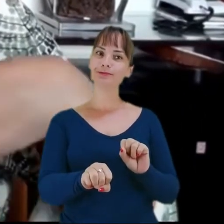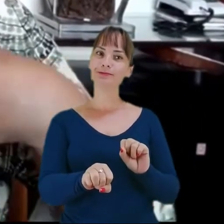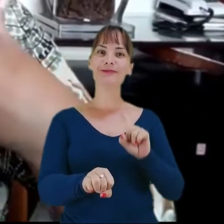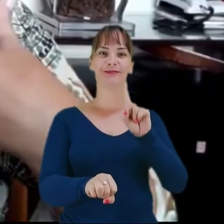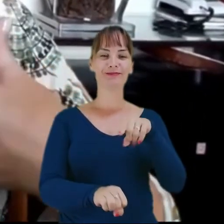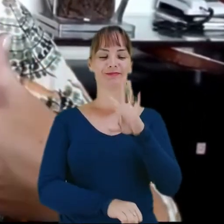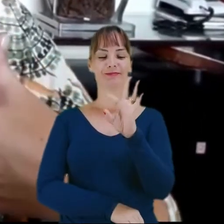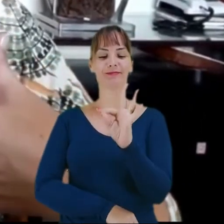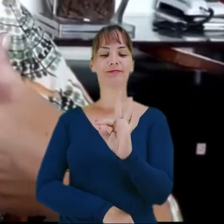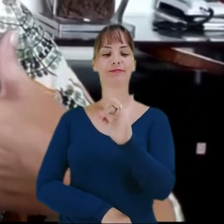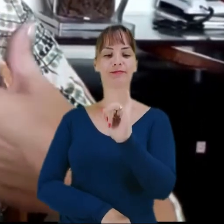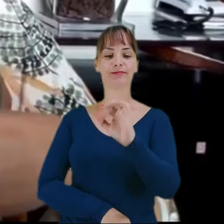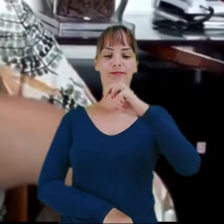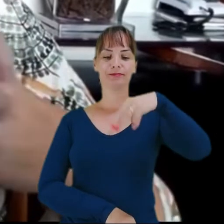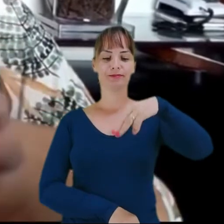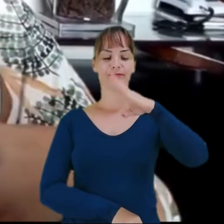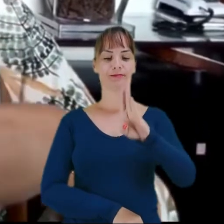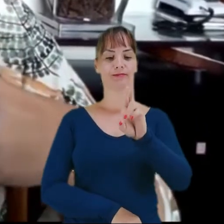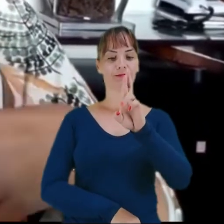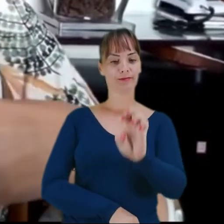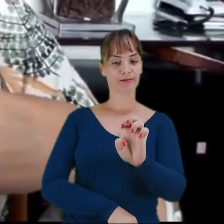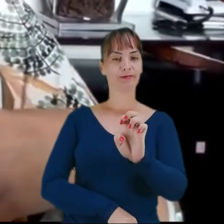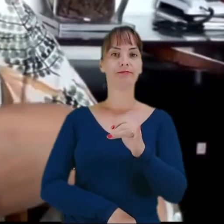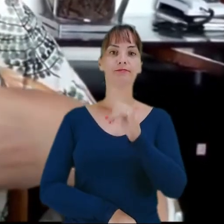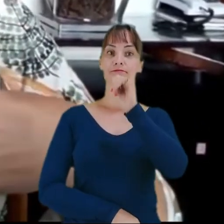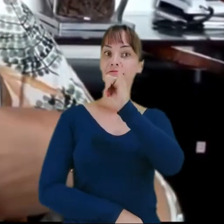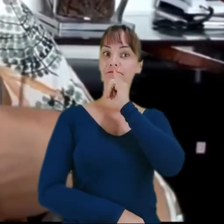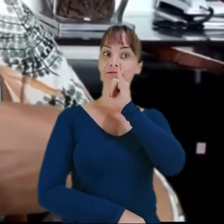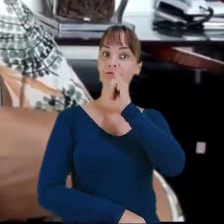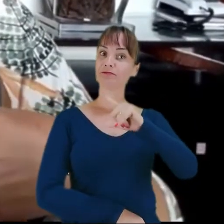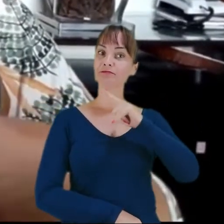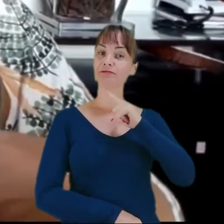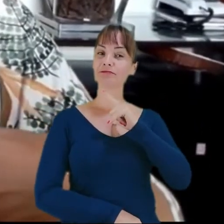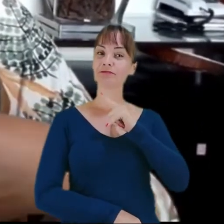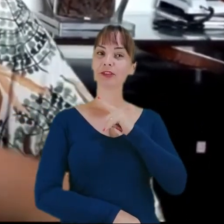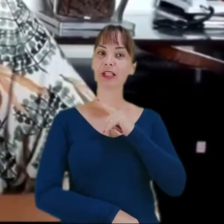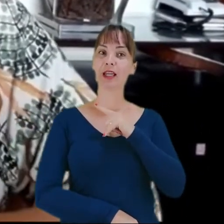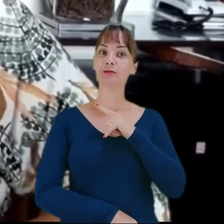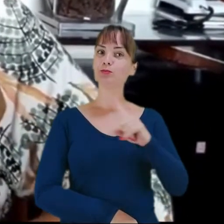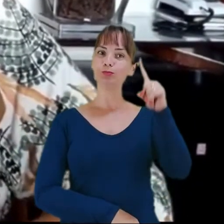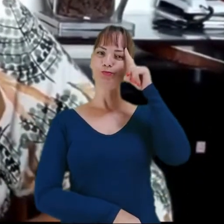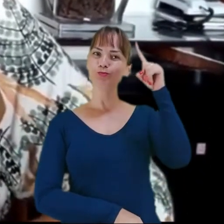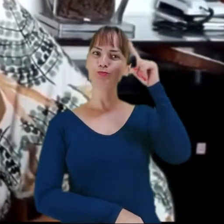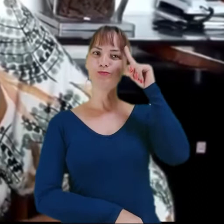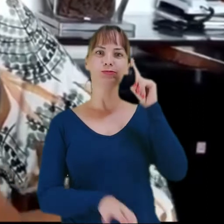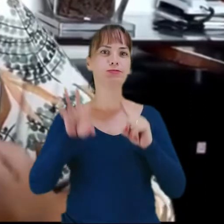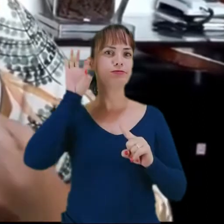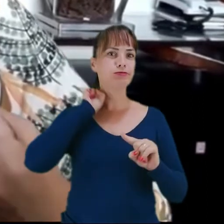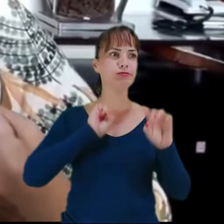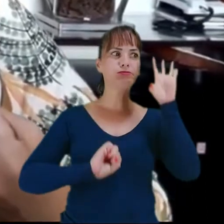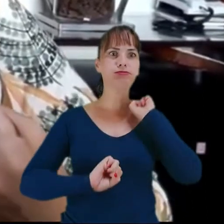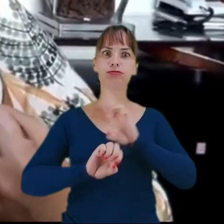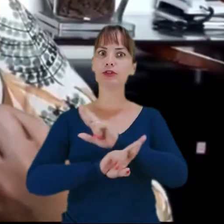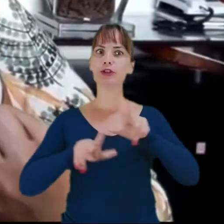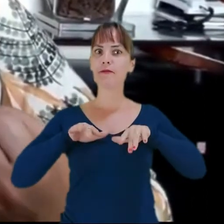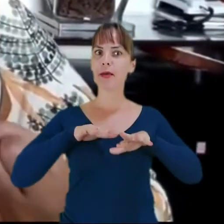esses são os timbres. Por exemplo, você convive com diversos timbres diariamente. Bom, nós